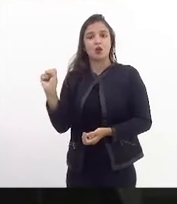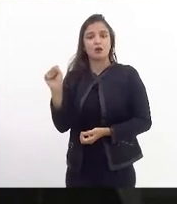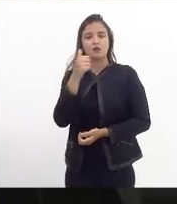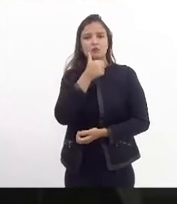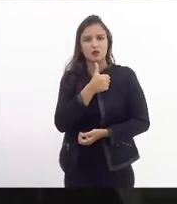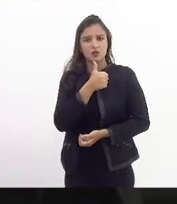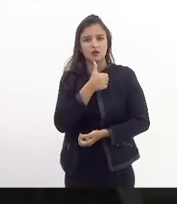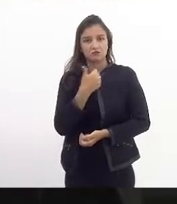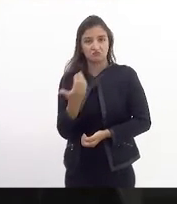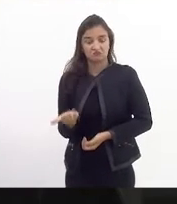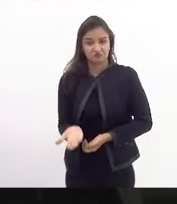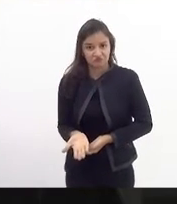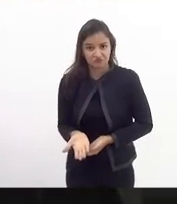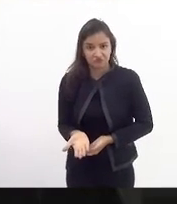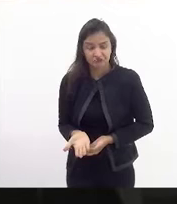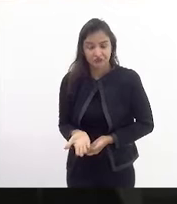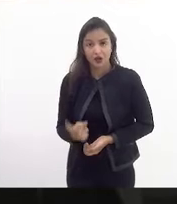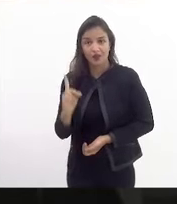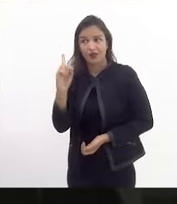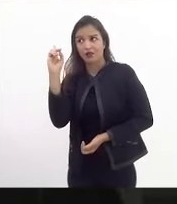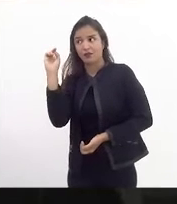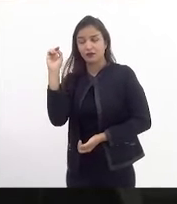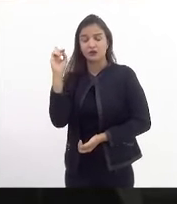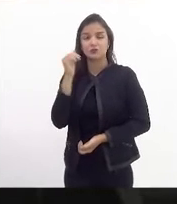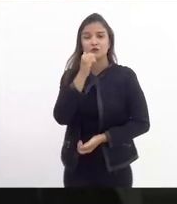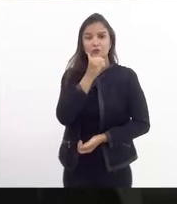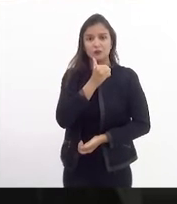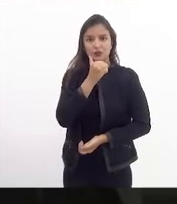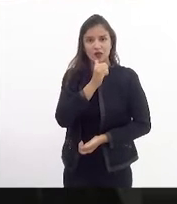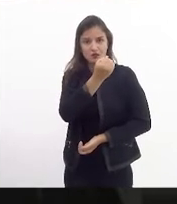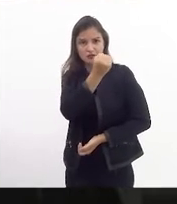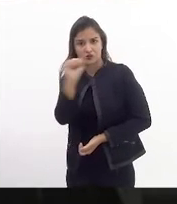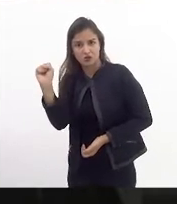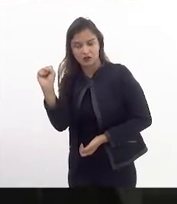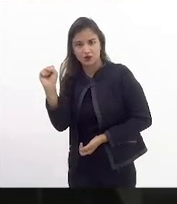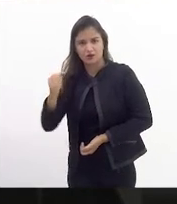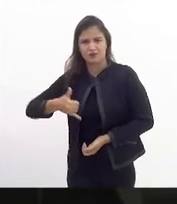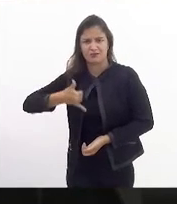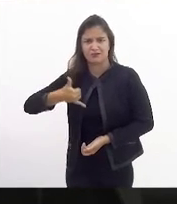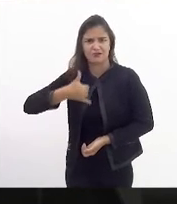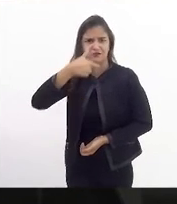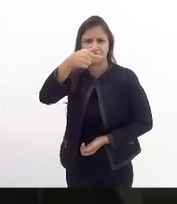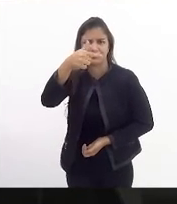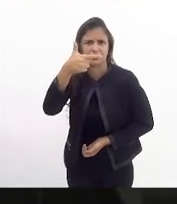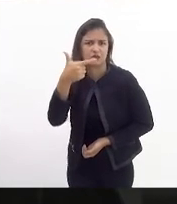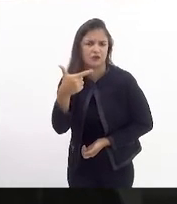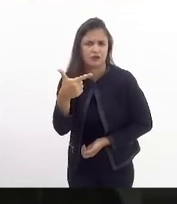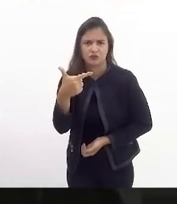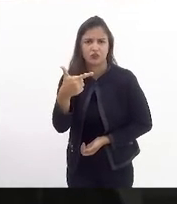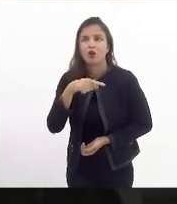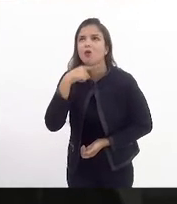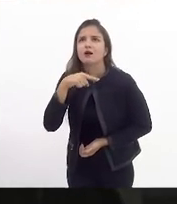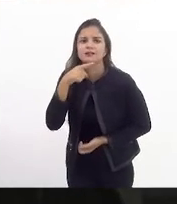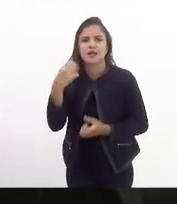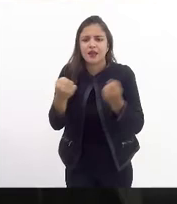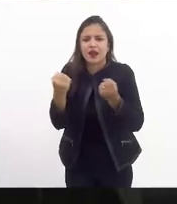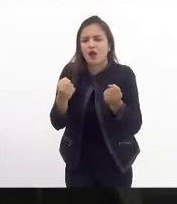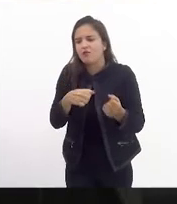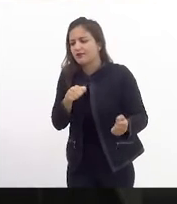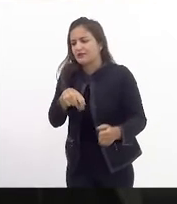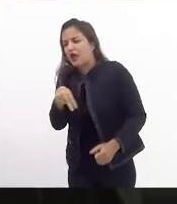E essa senhora de 72 anos, que não deu tempo de sair do veículo,